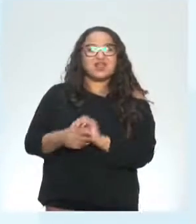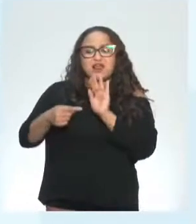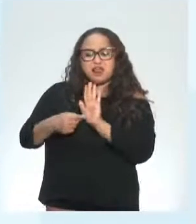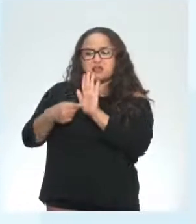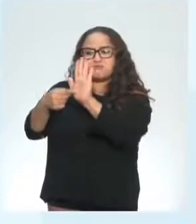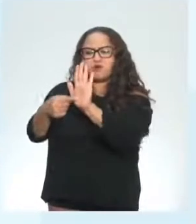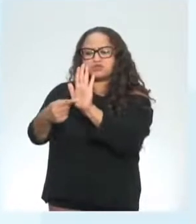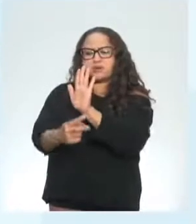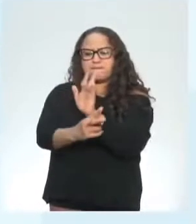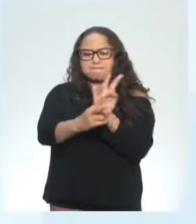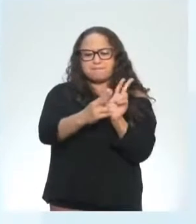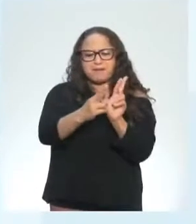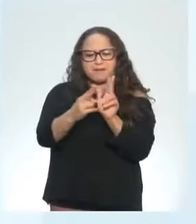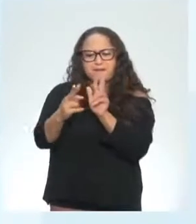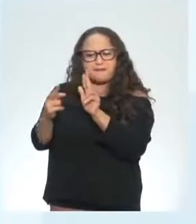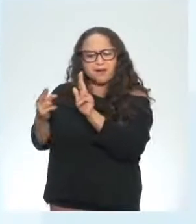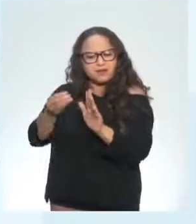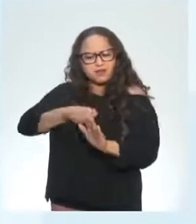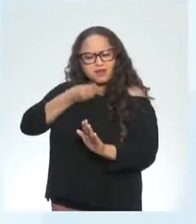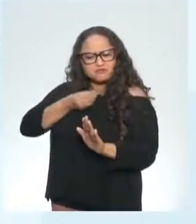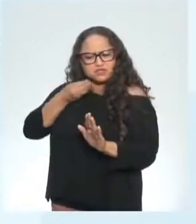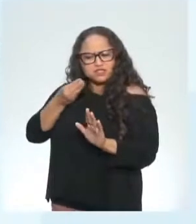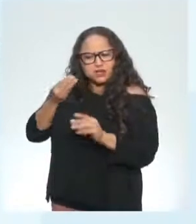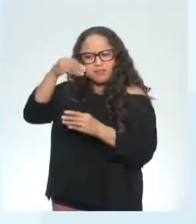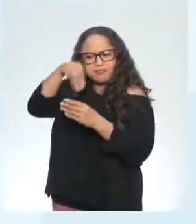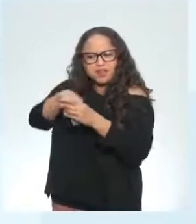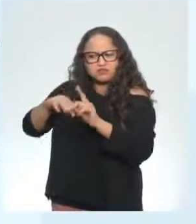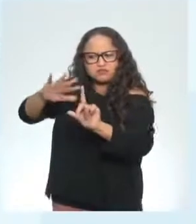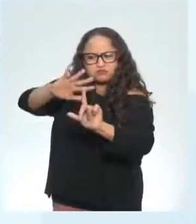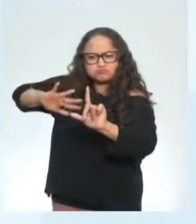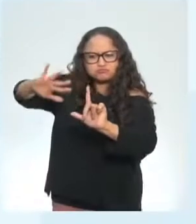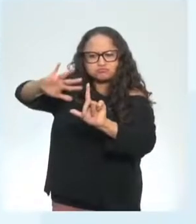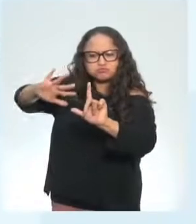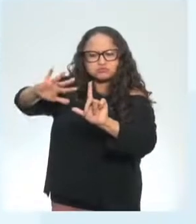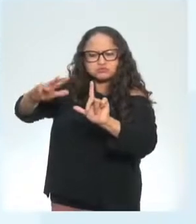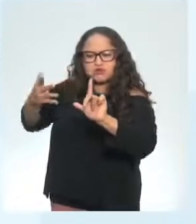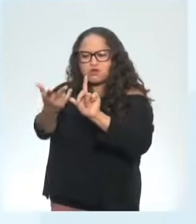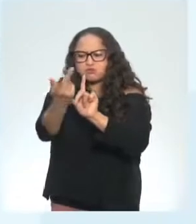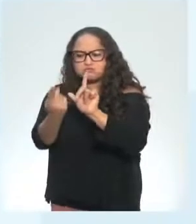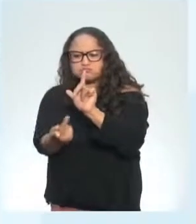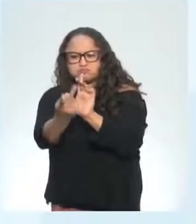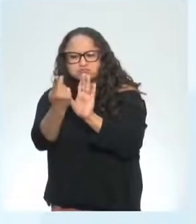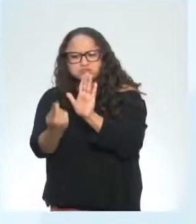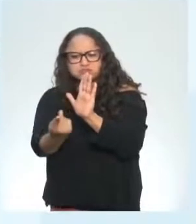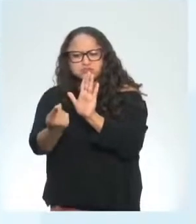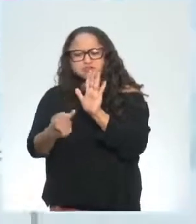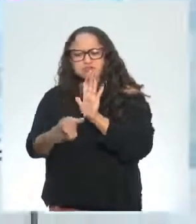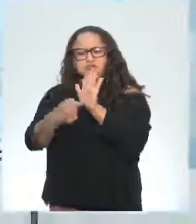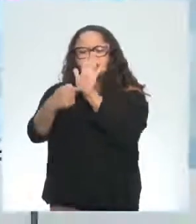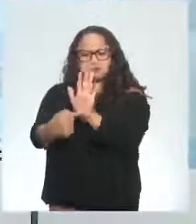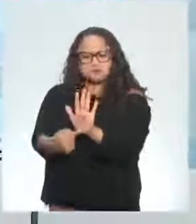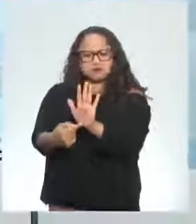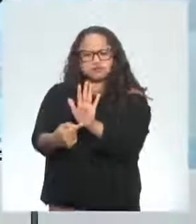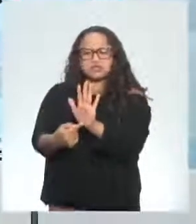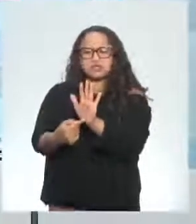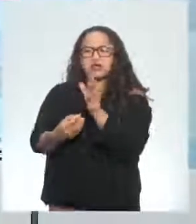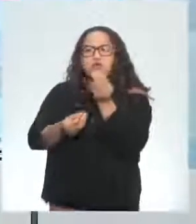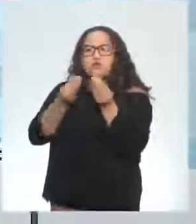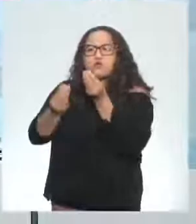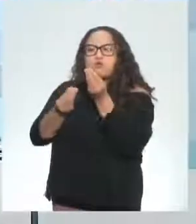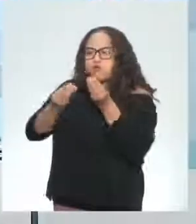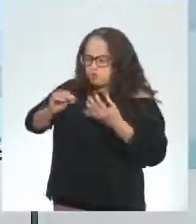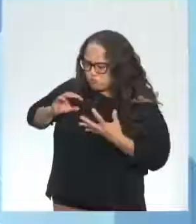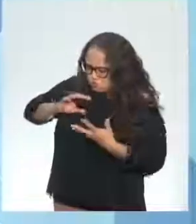um recorte da realidade dentro da sua obra. Tá? Então, ele vai mostrar ali, através da sua visão de mundo, né,